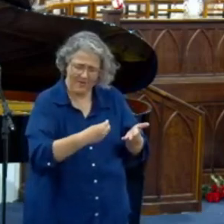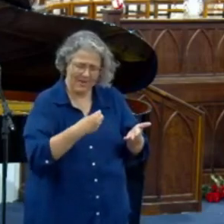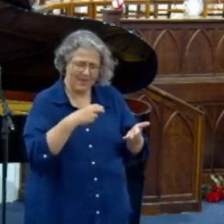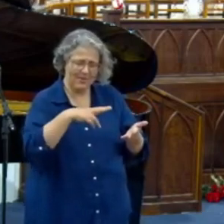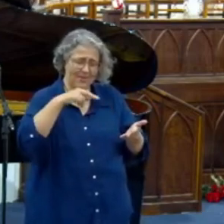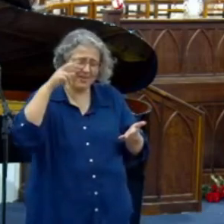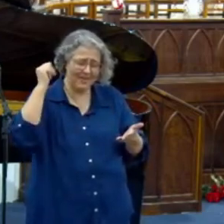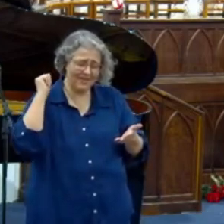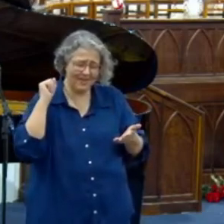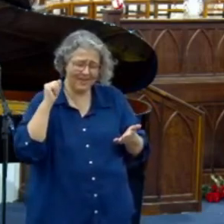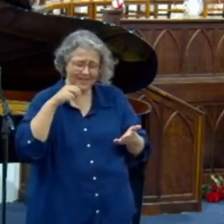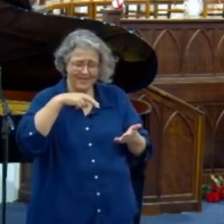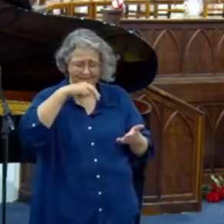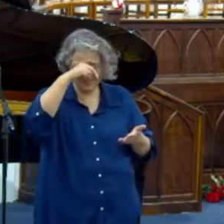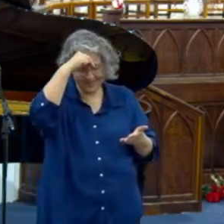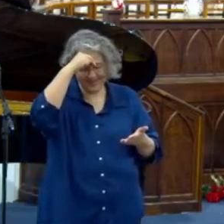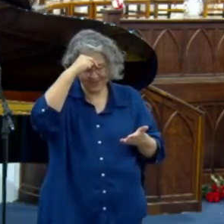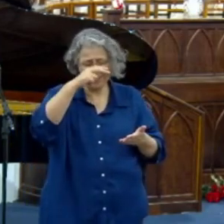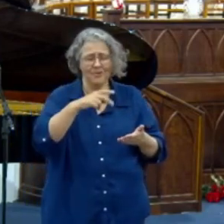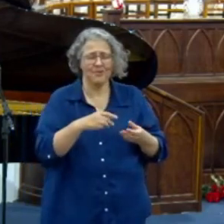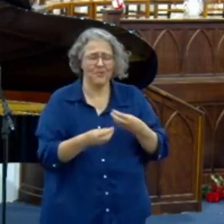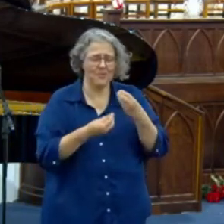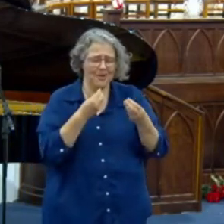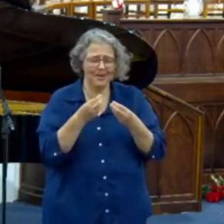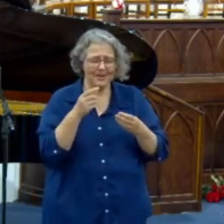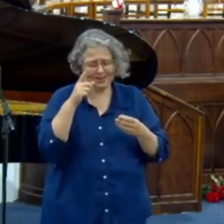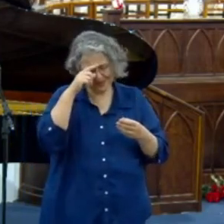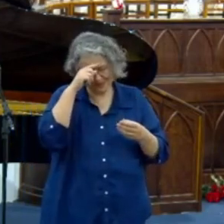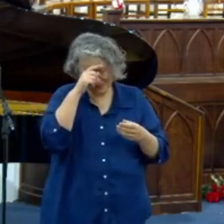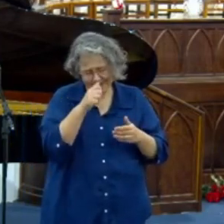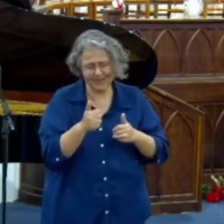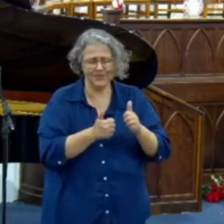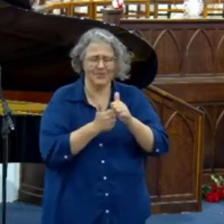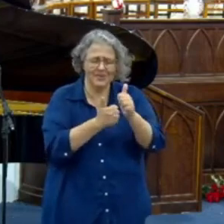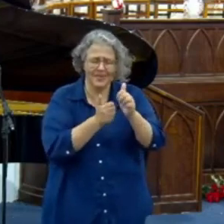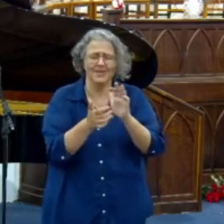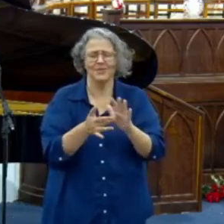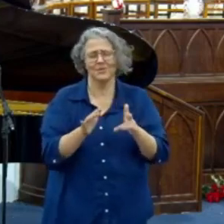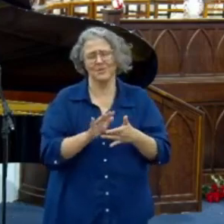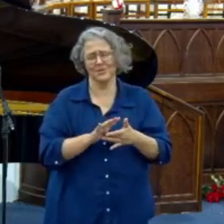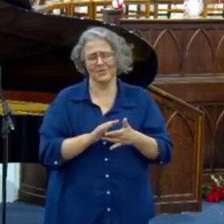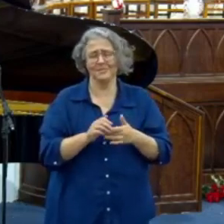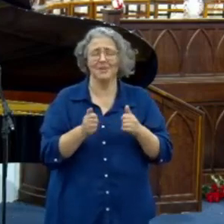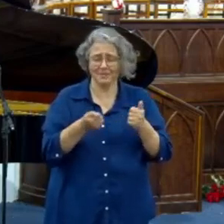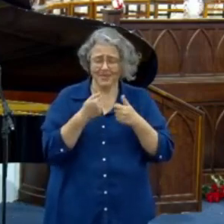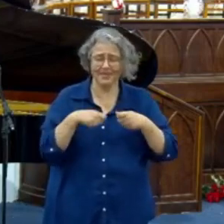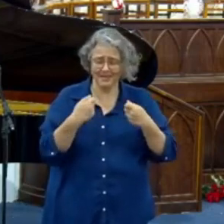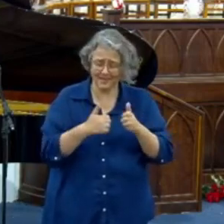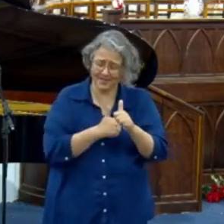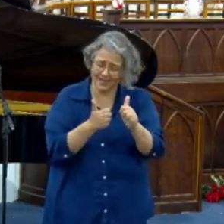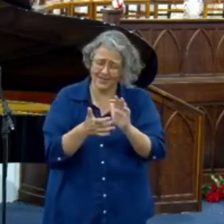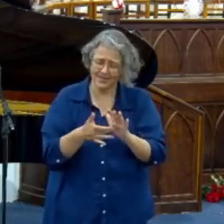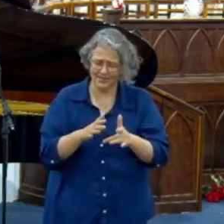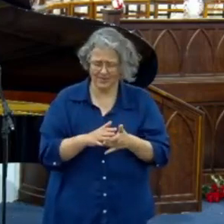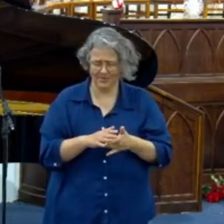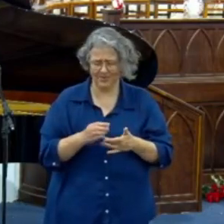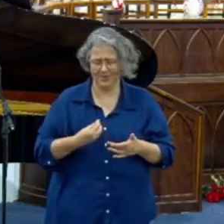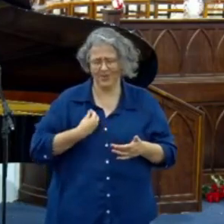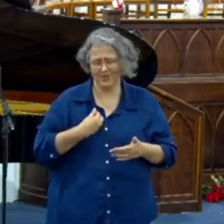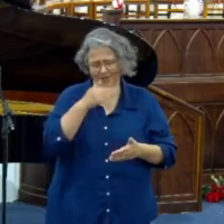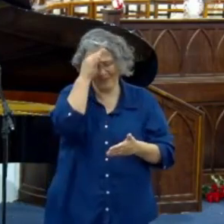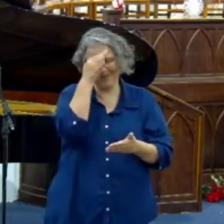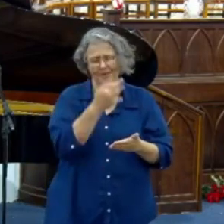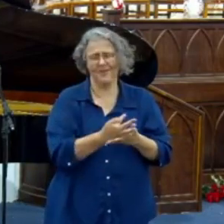que é seguir a Jesus? Senhor, ajuda-nos nisso. Senhor, se nós vivemos nessa fé, é porque